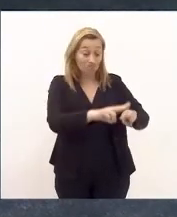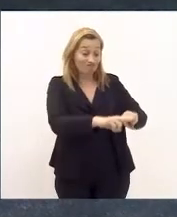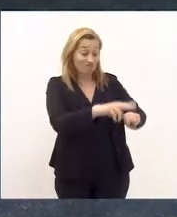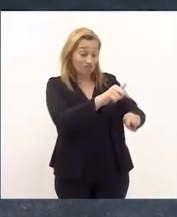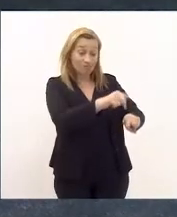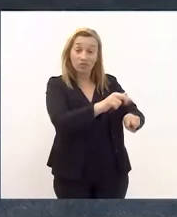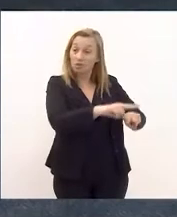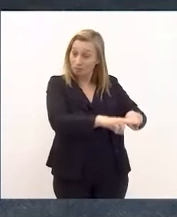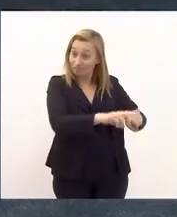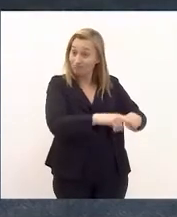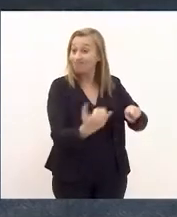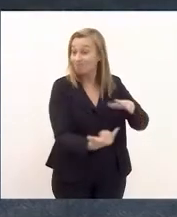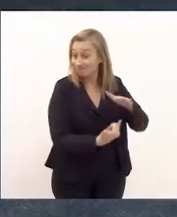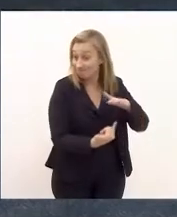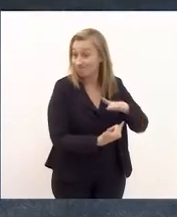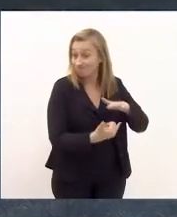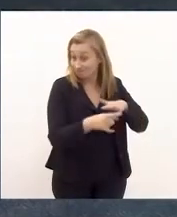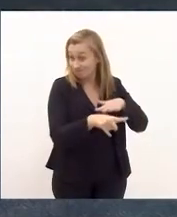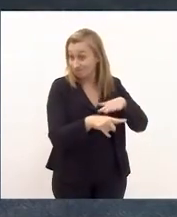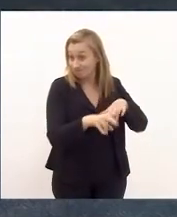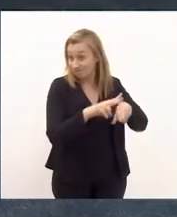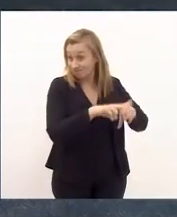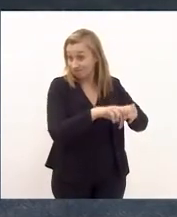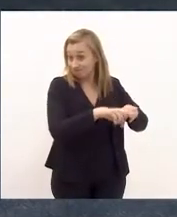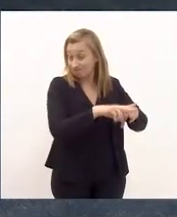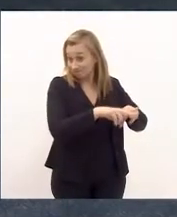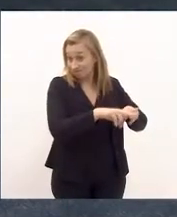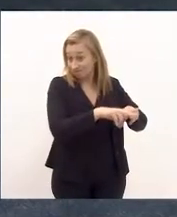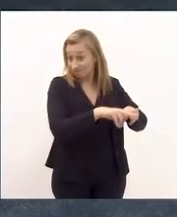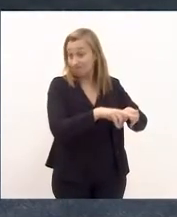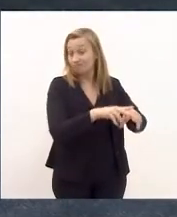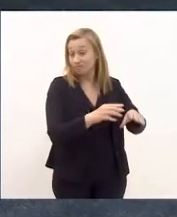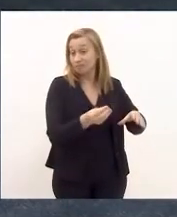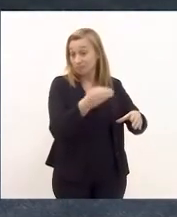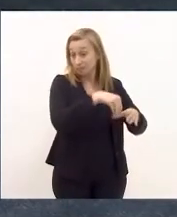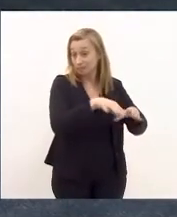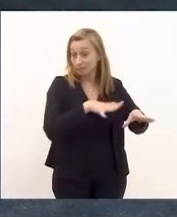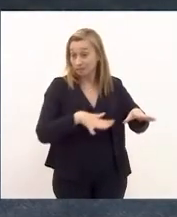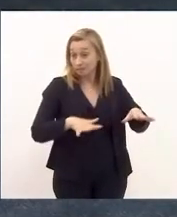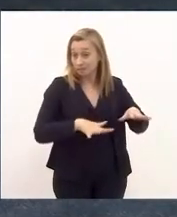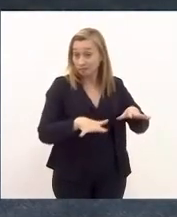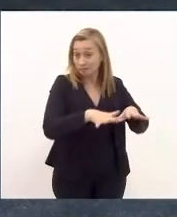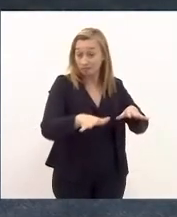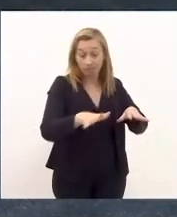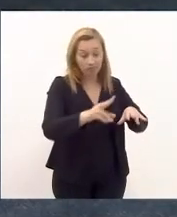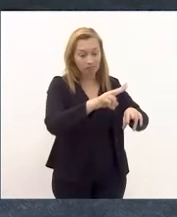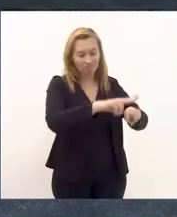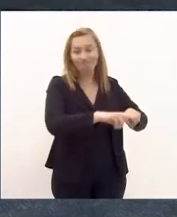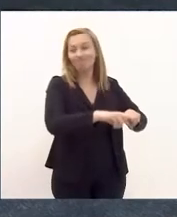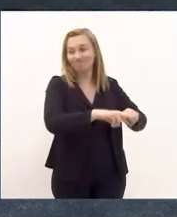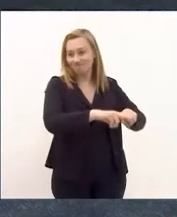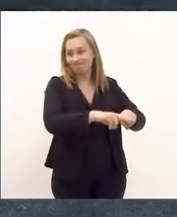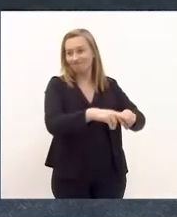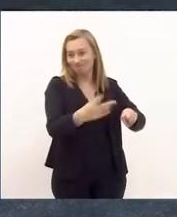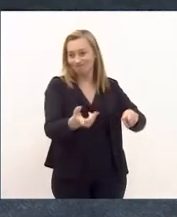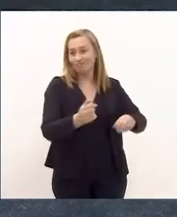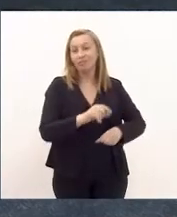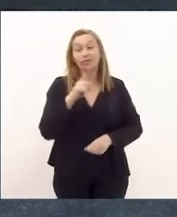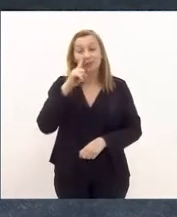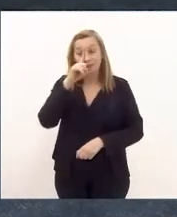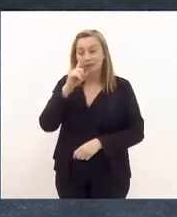por essa instituição que ali dentro, com certeza, tem muitas pessoas numa situação de